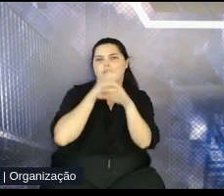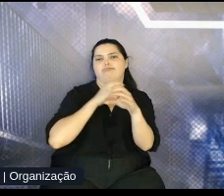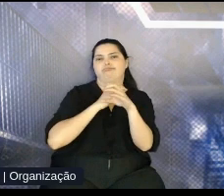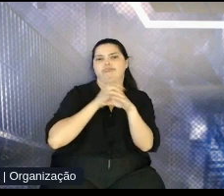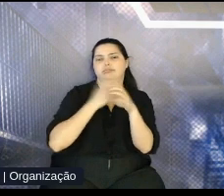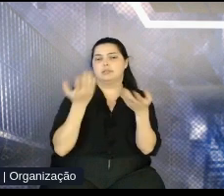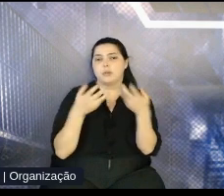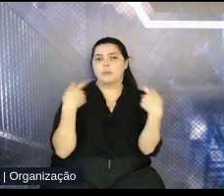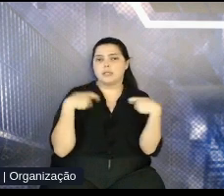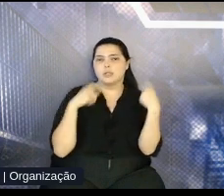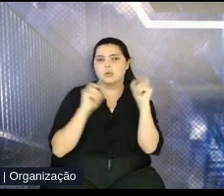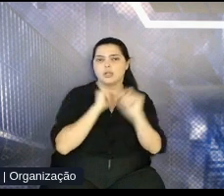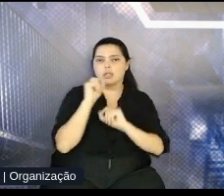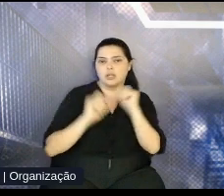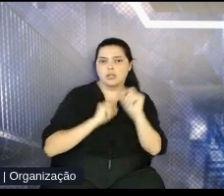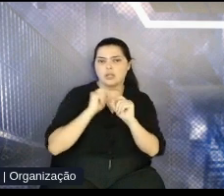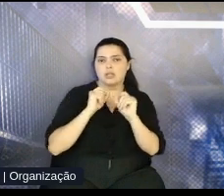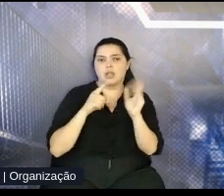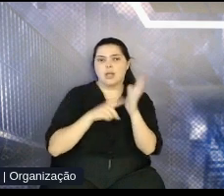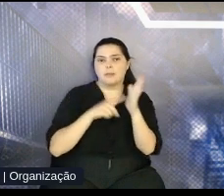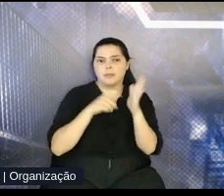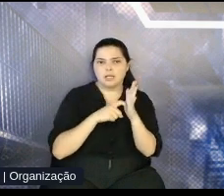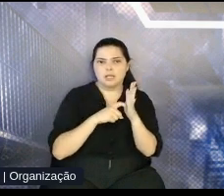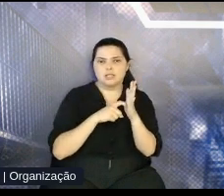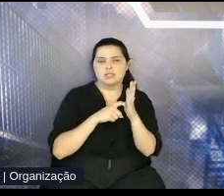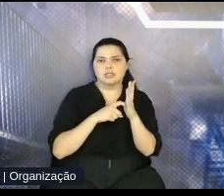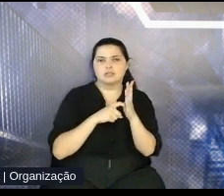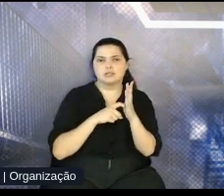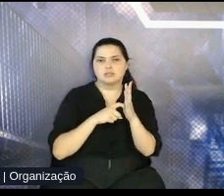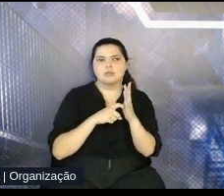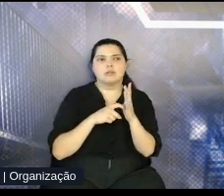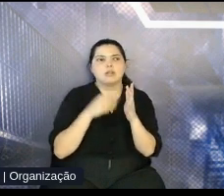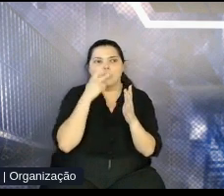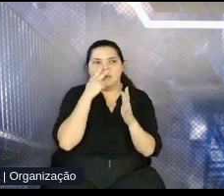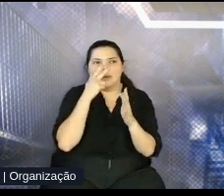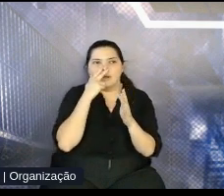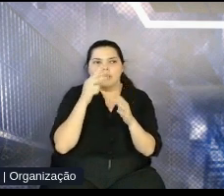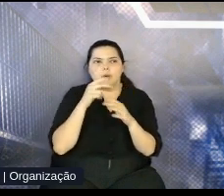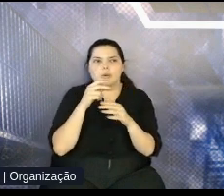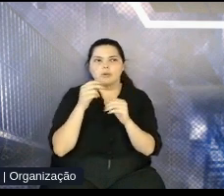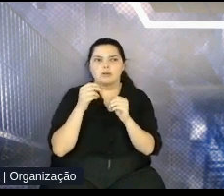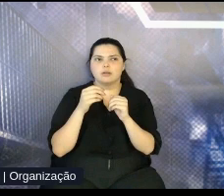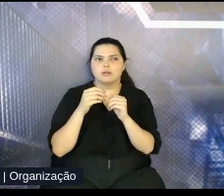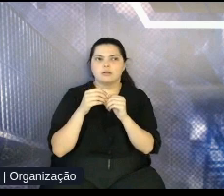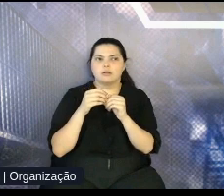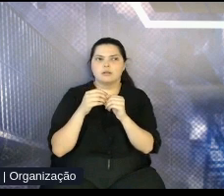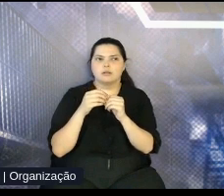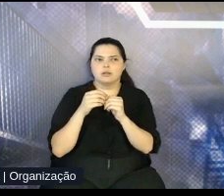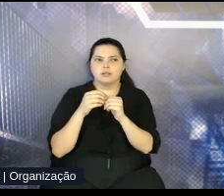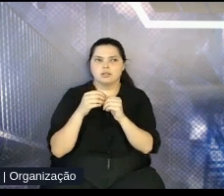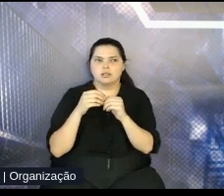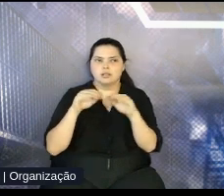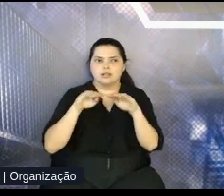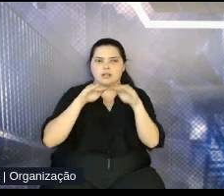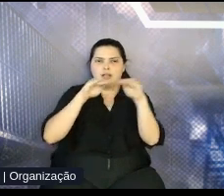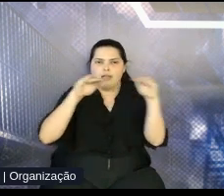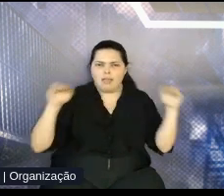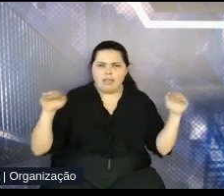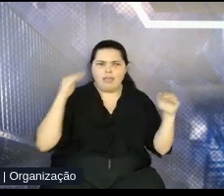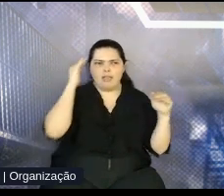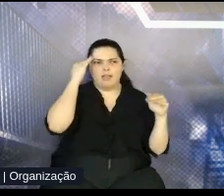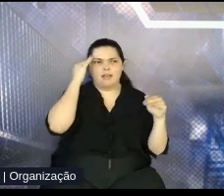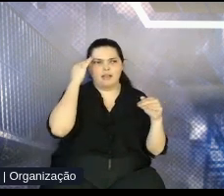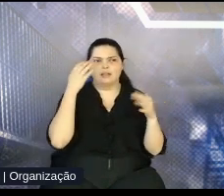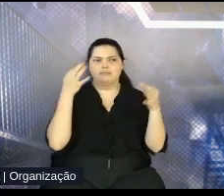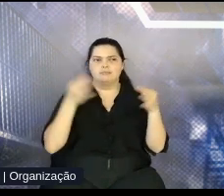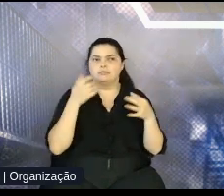tento colocar uma aplicação, que essa aplicação é uma régua, não vai atender de forma assertiva esse grupo de